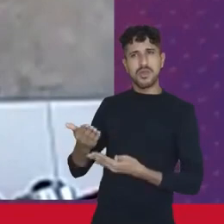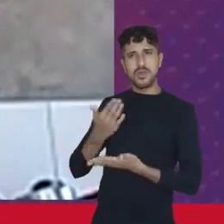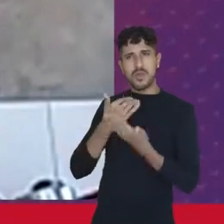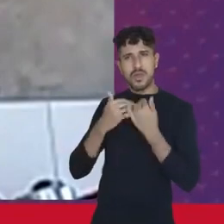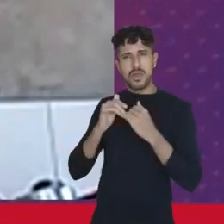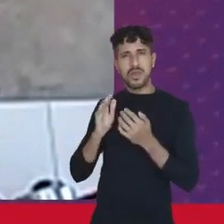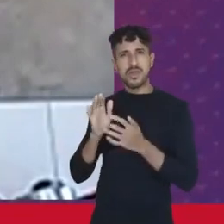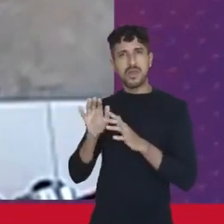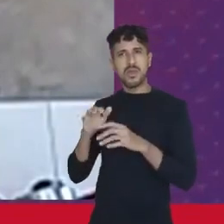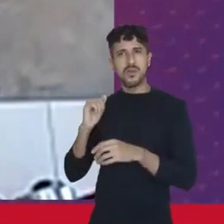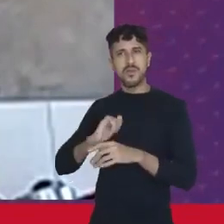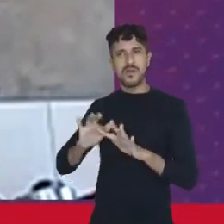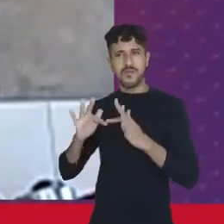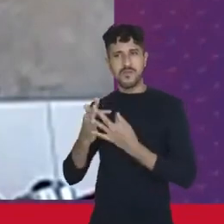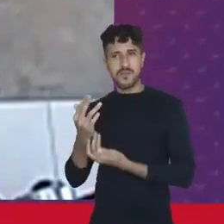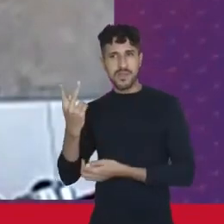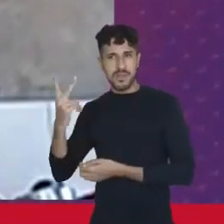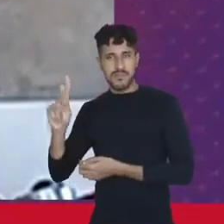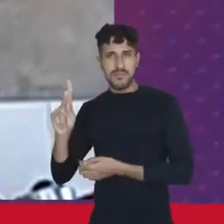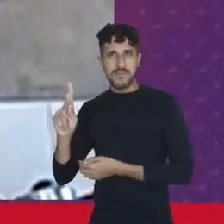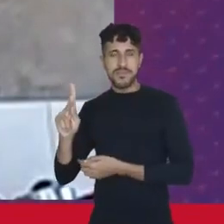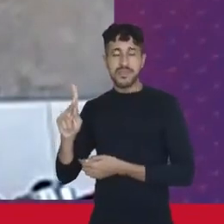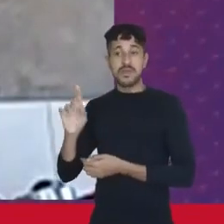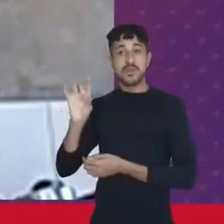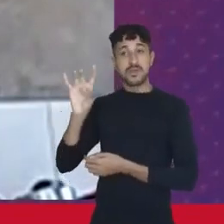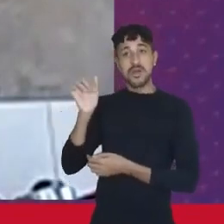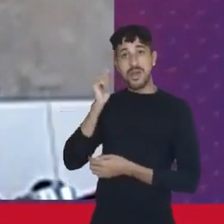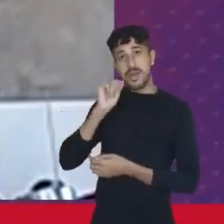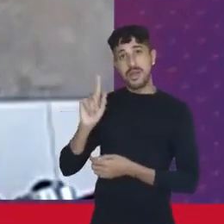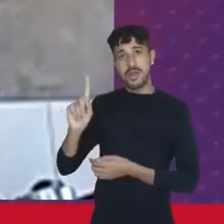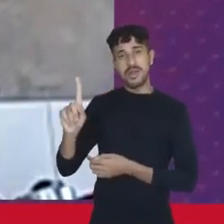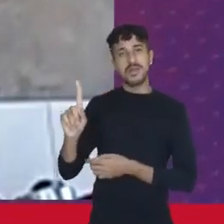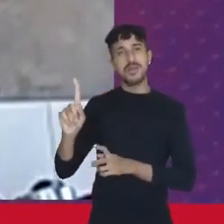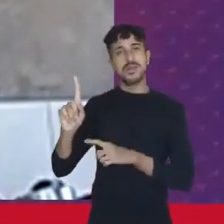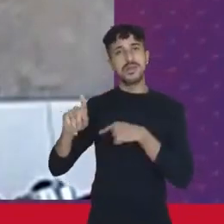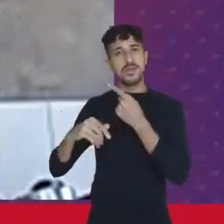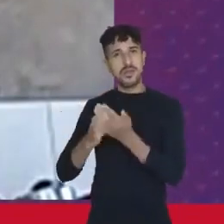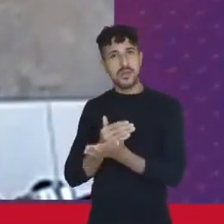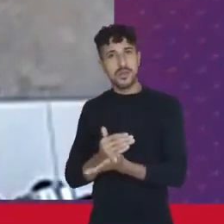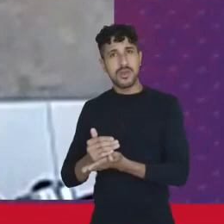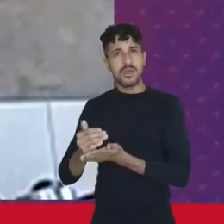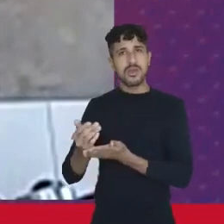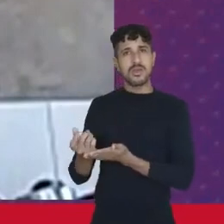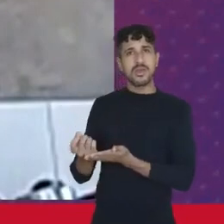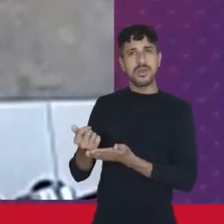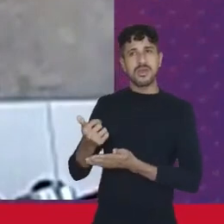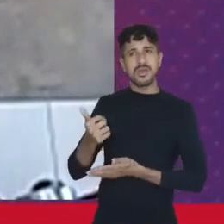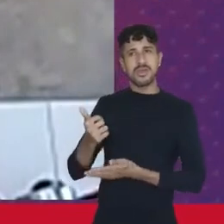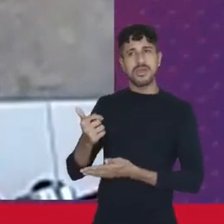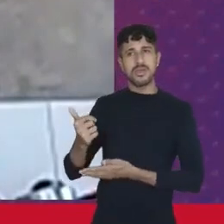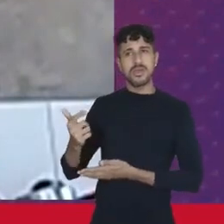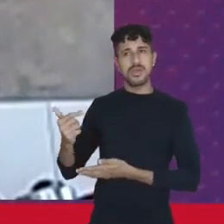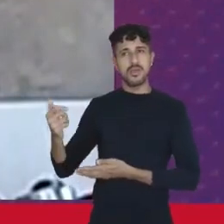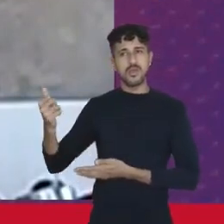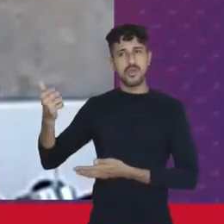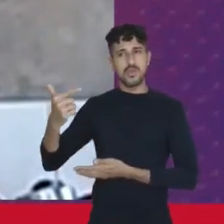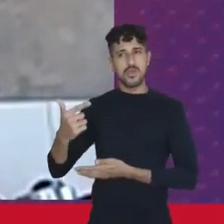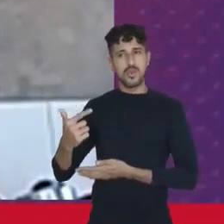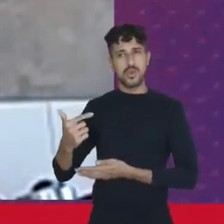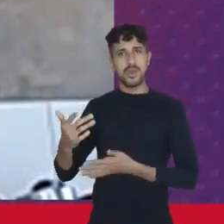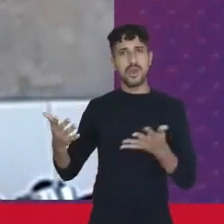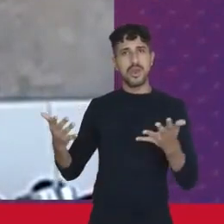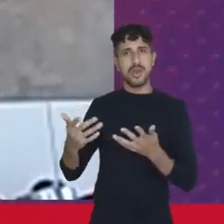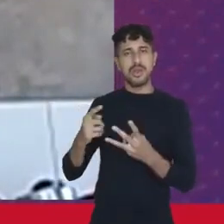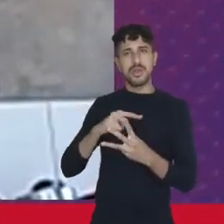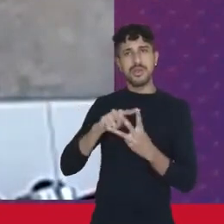Bolsa Família dela. Aí, só dela, logo no começo que eu comecei a tirar, eu tirava 112. Agora que eu tenho